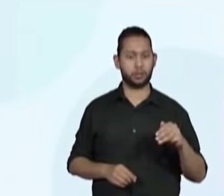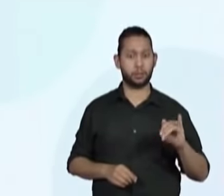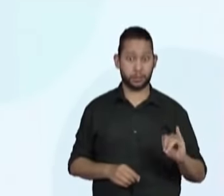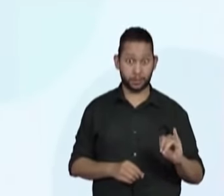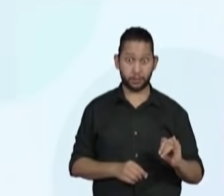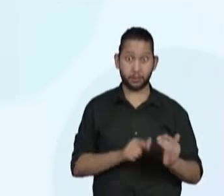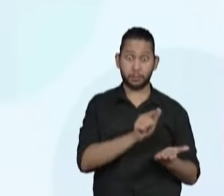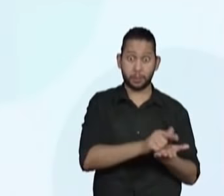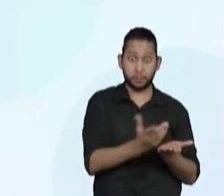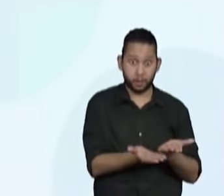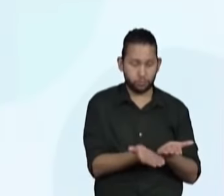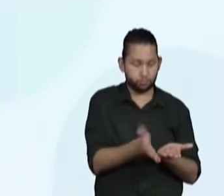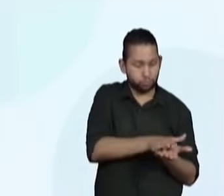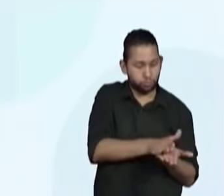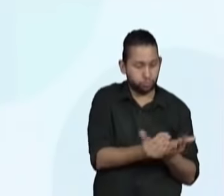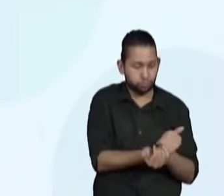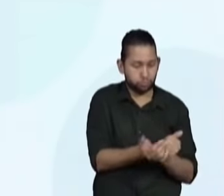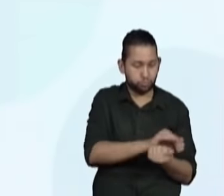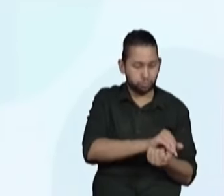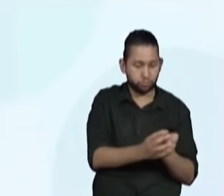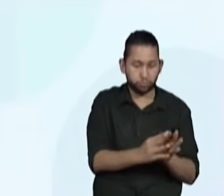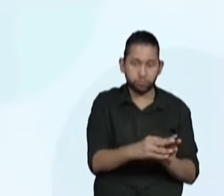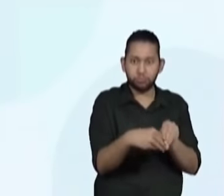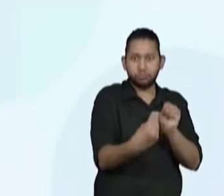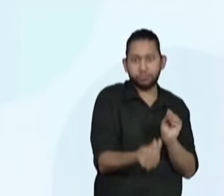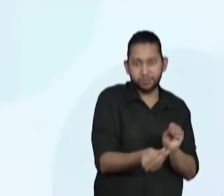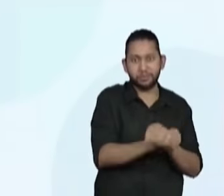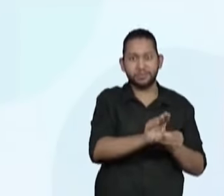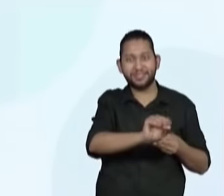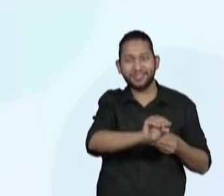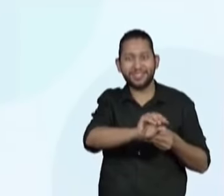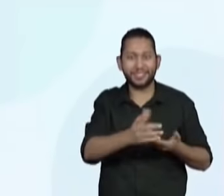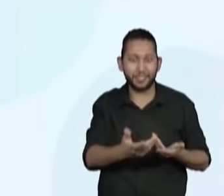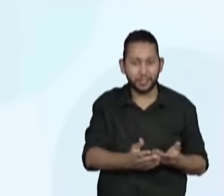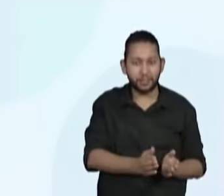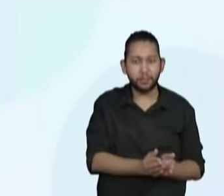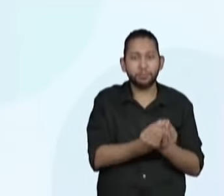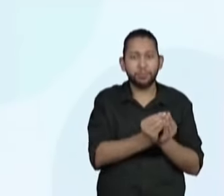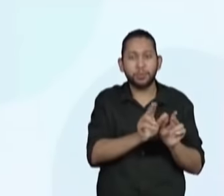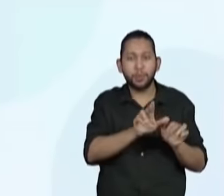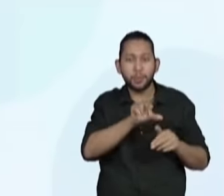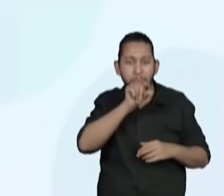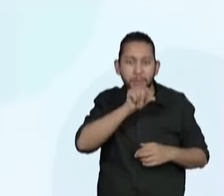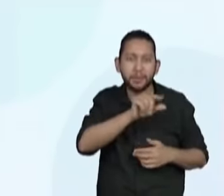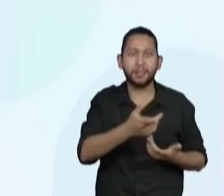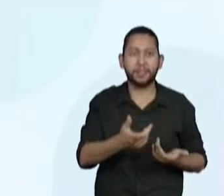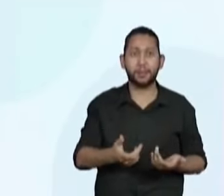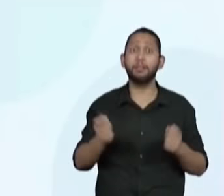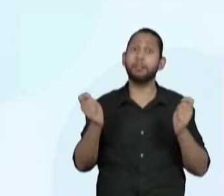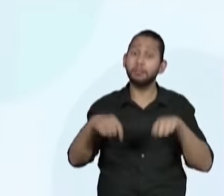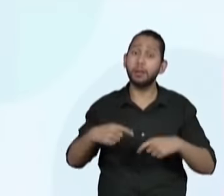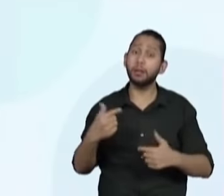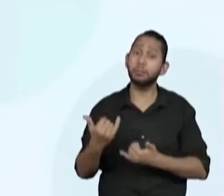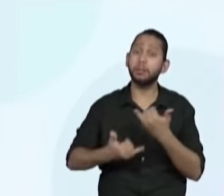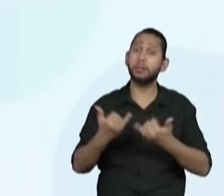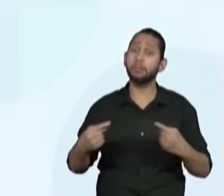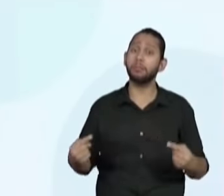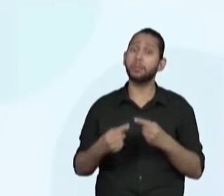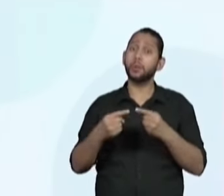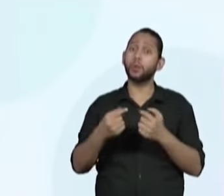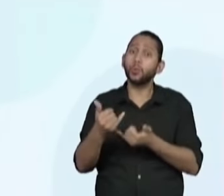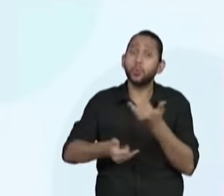um simples reconhecimento geométrico aí, a gente também pode utilizar-se de jogos, né? Inclusive para fazer